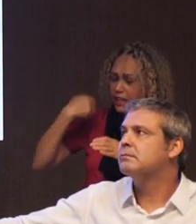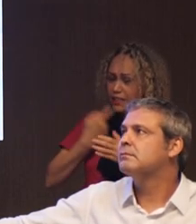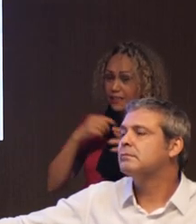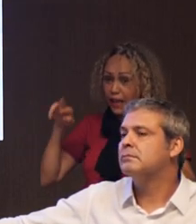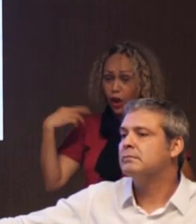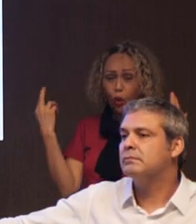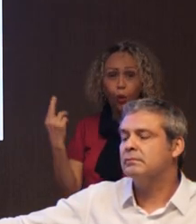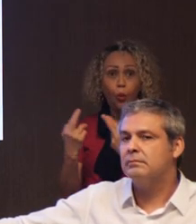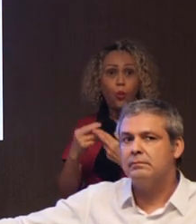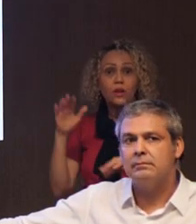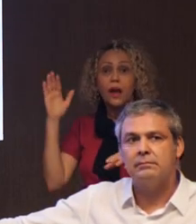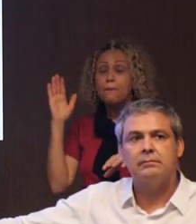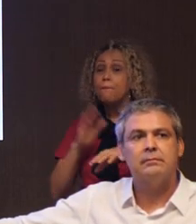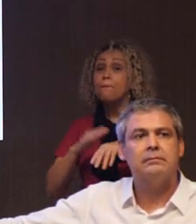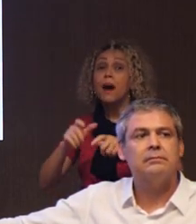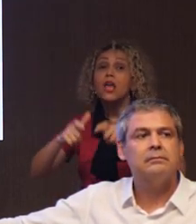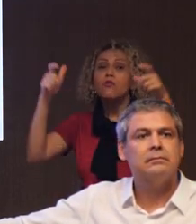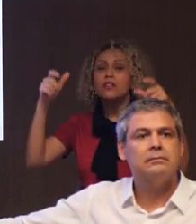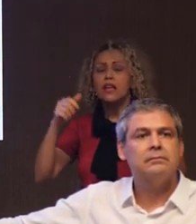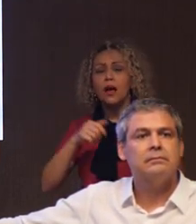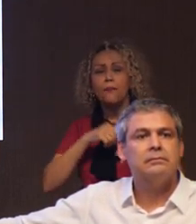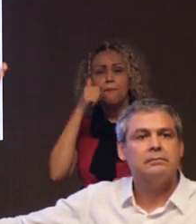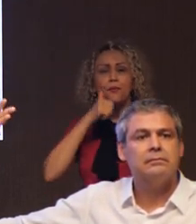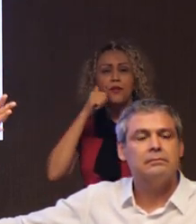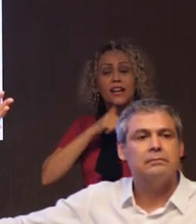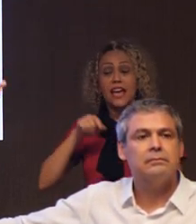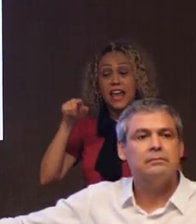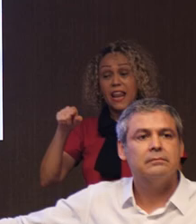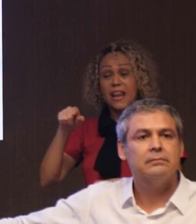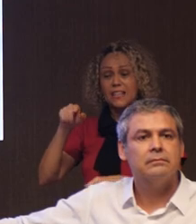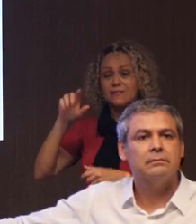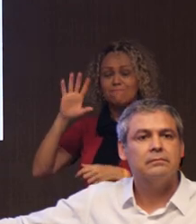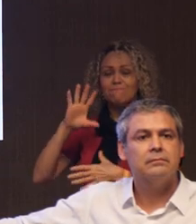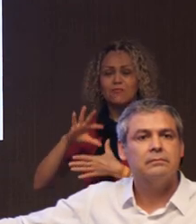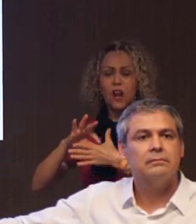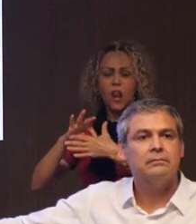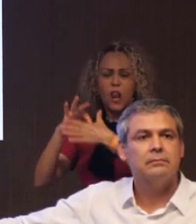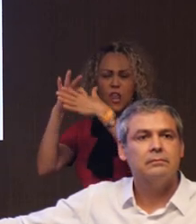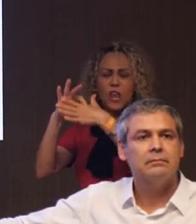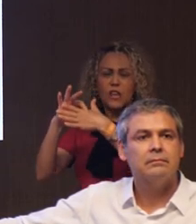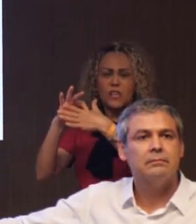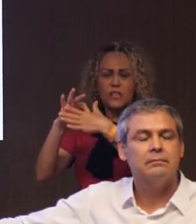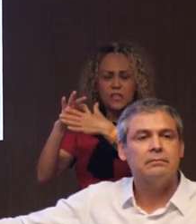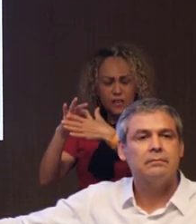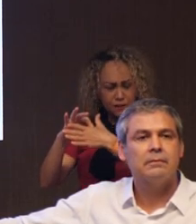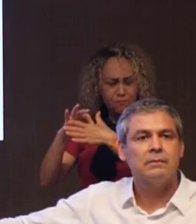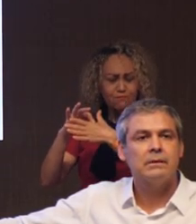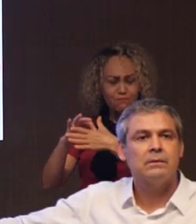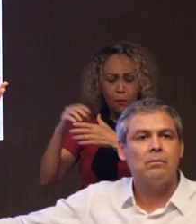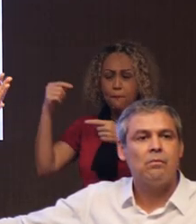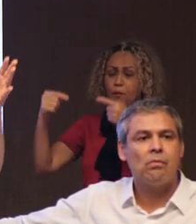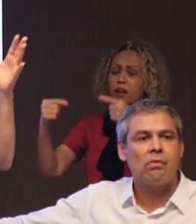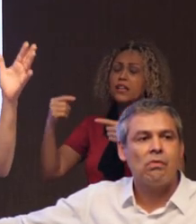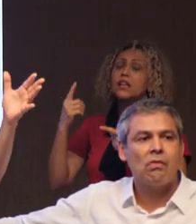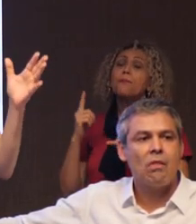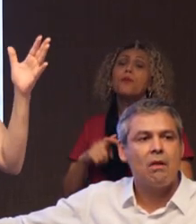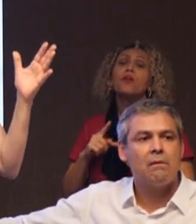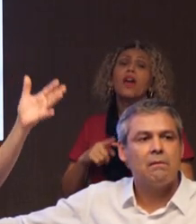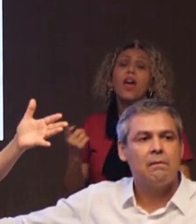geral mulheres, se transformam em grandes líderes políticas da transformação, porque exercem uma política